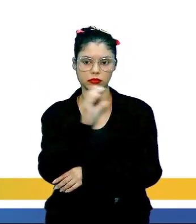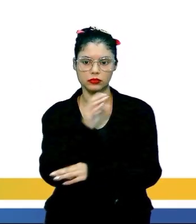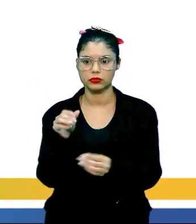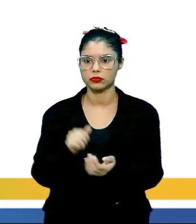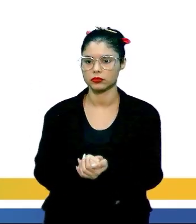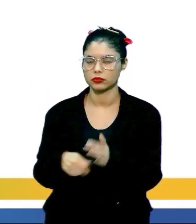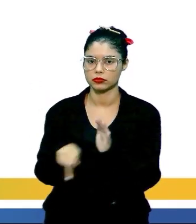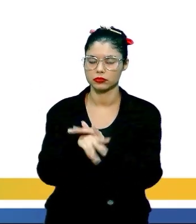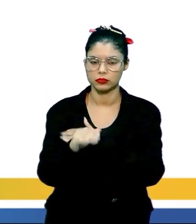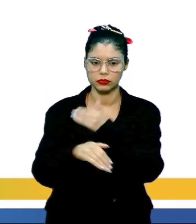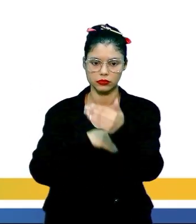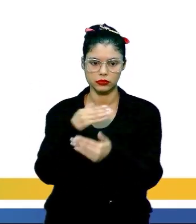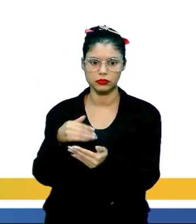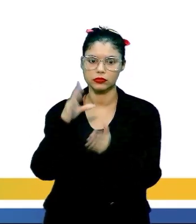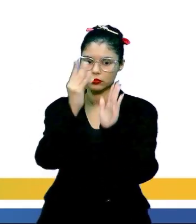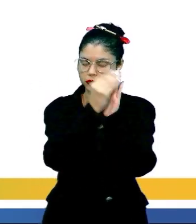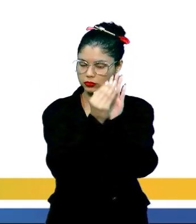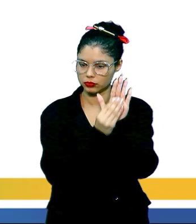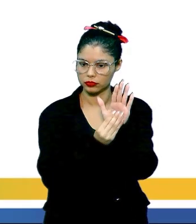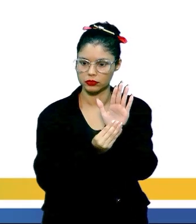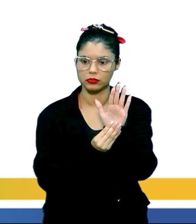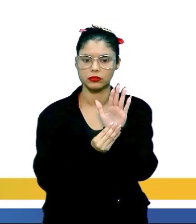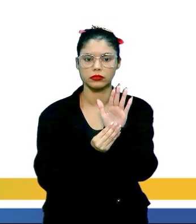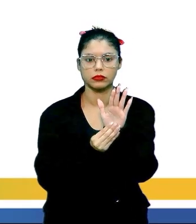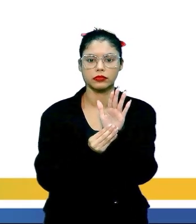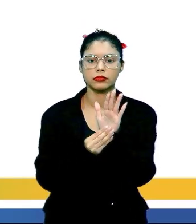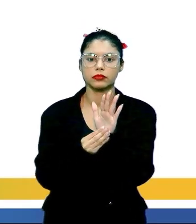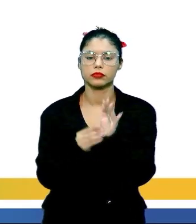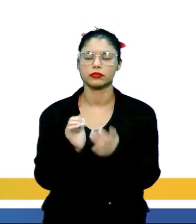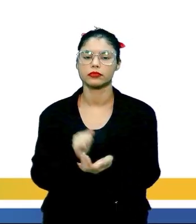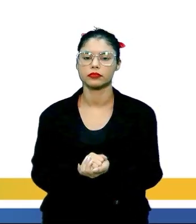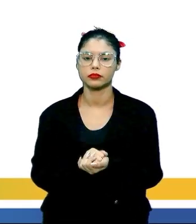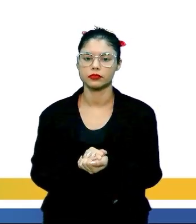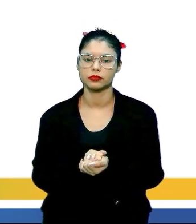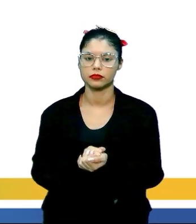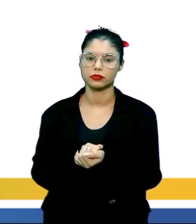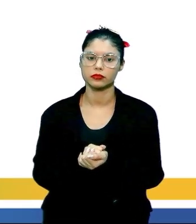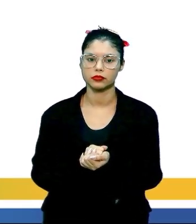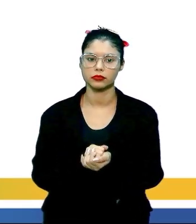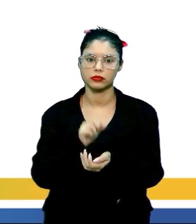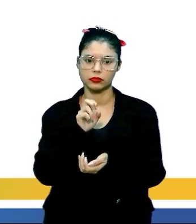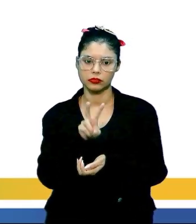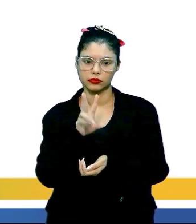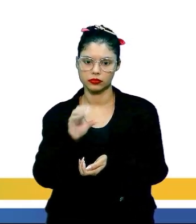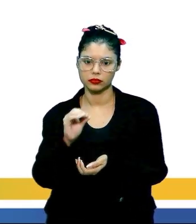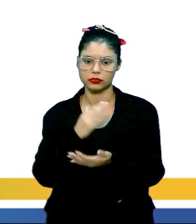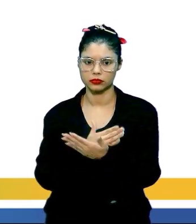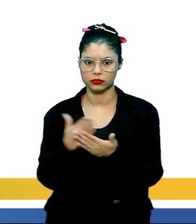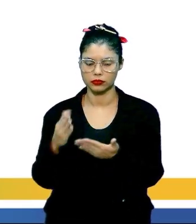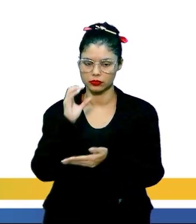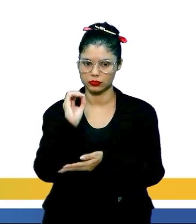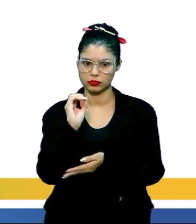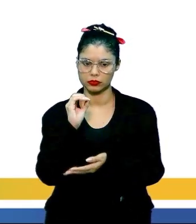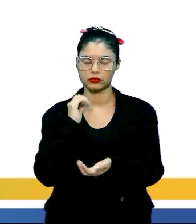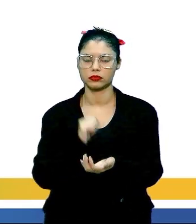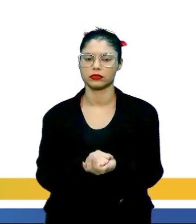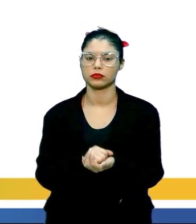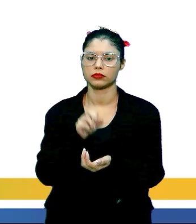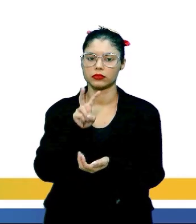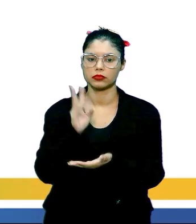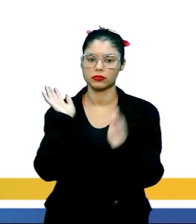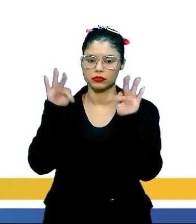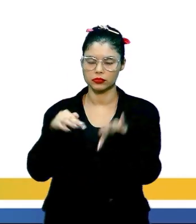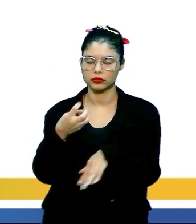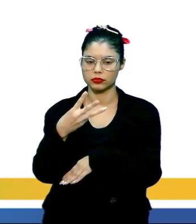por eles. Extraindo os dados, temos que a velocidade inicial é igual a zero,